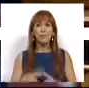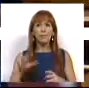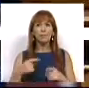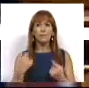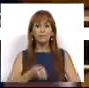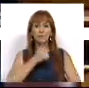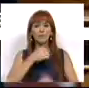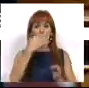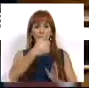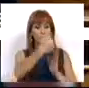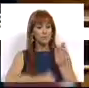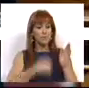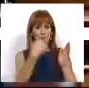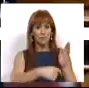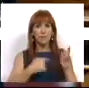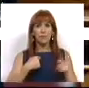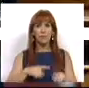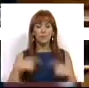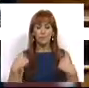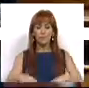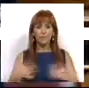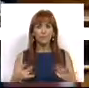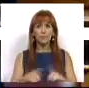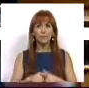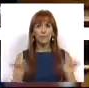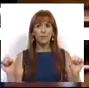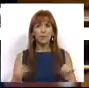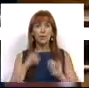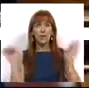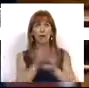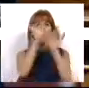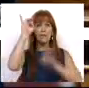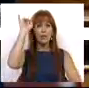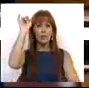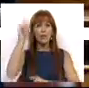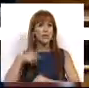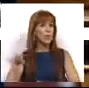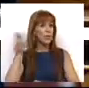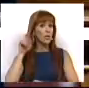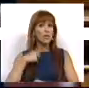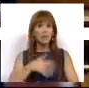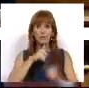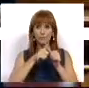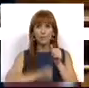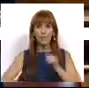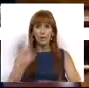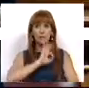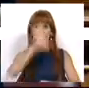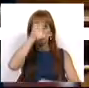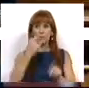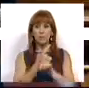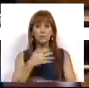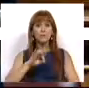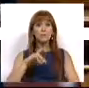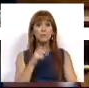Quando houve a decisão do Tribunal Constitucional, eu tenho uma claríssima ideia de ter ouvido declarações do Sr. Ministro